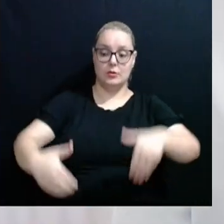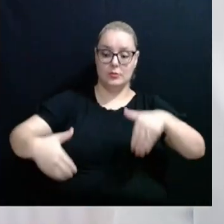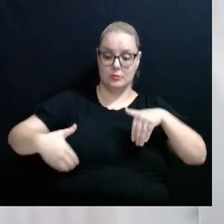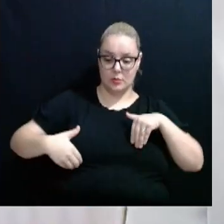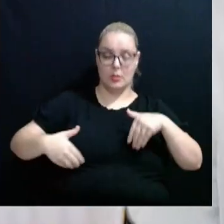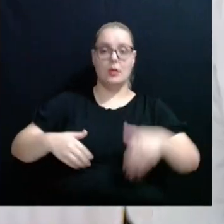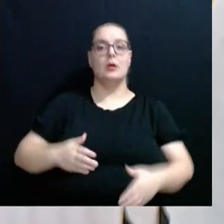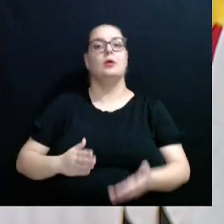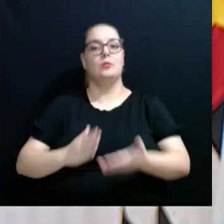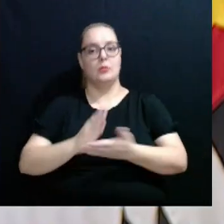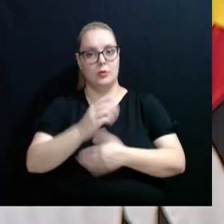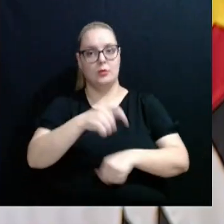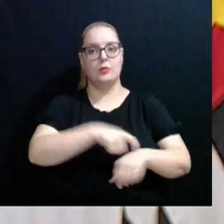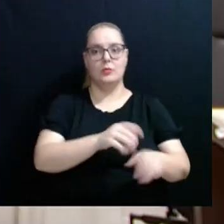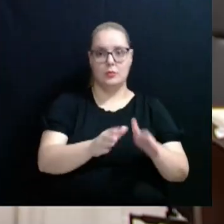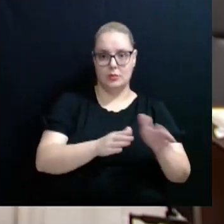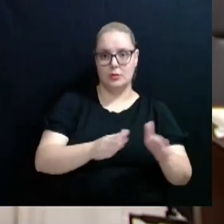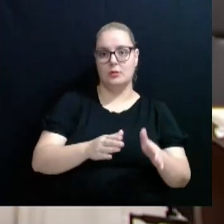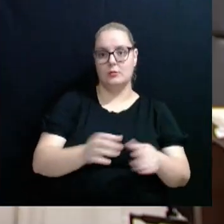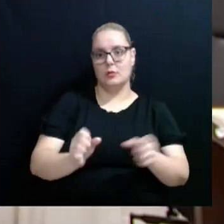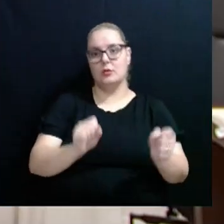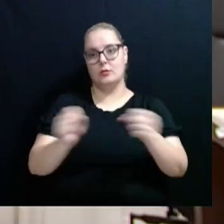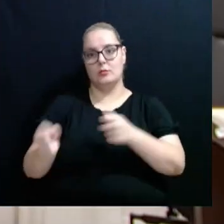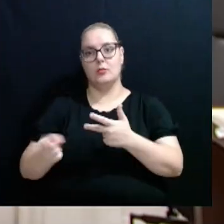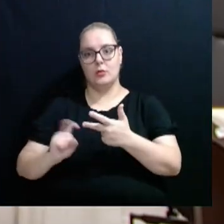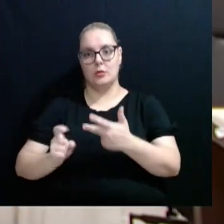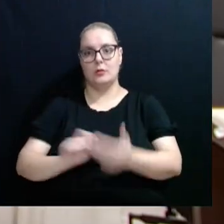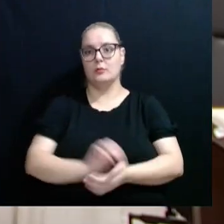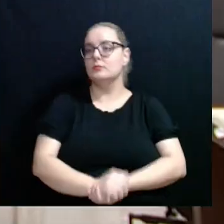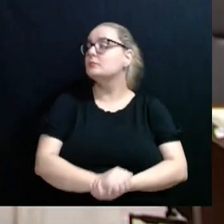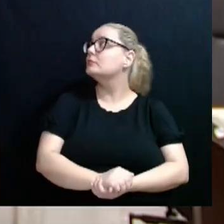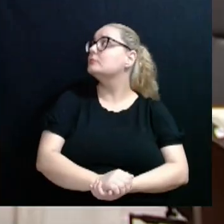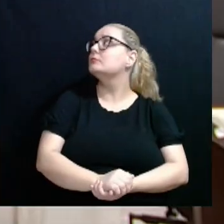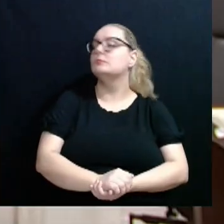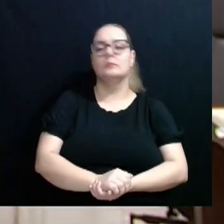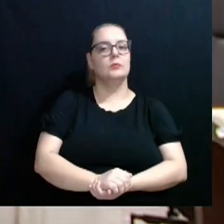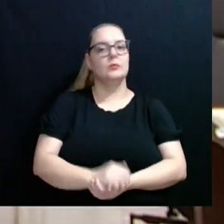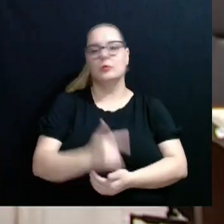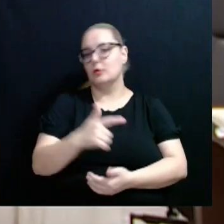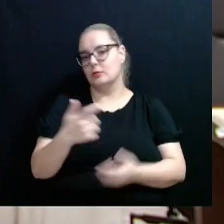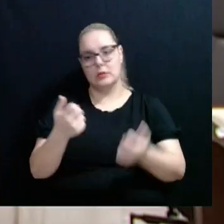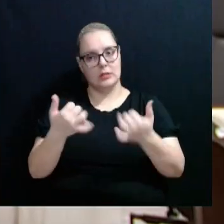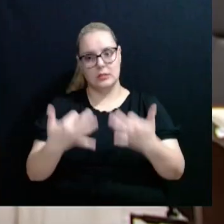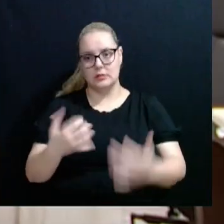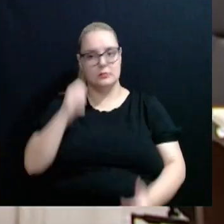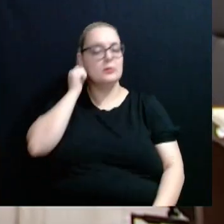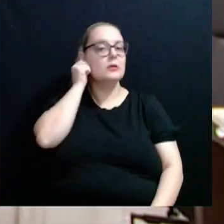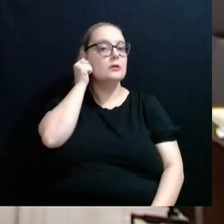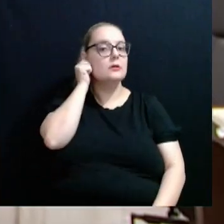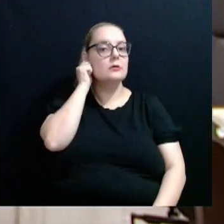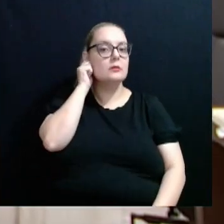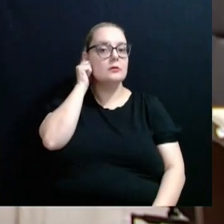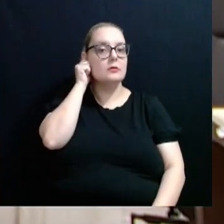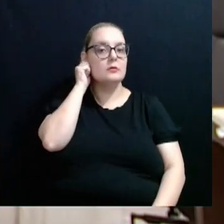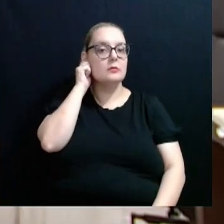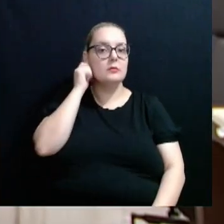tempo que ficou no Poder Executivo. É algo indescritível, né? Eu fiquei durante 18